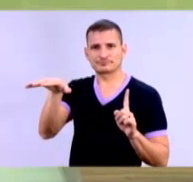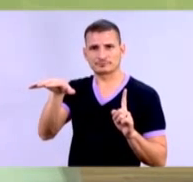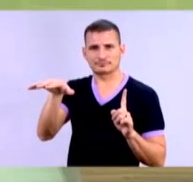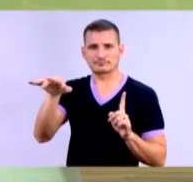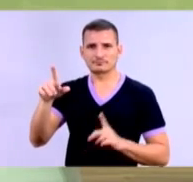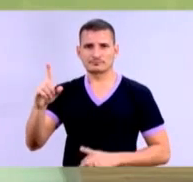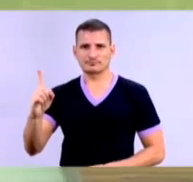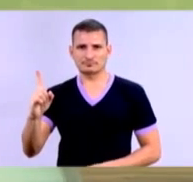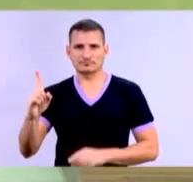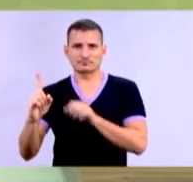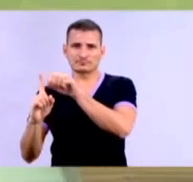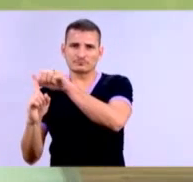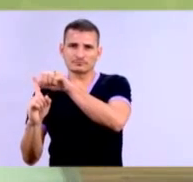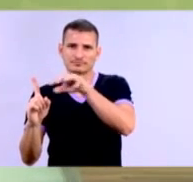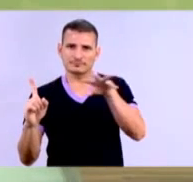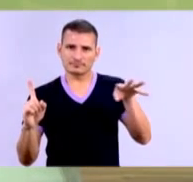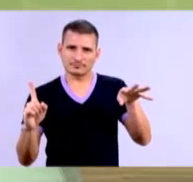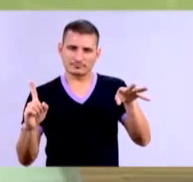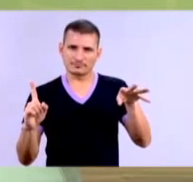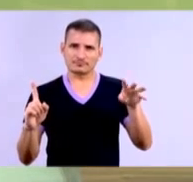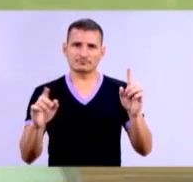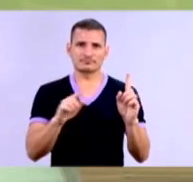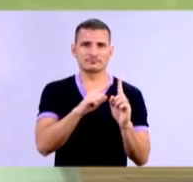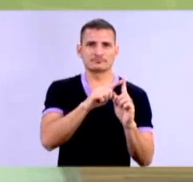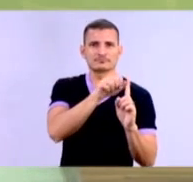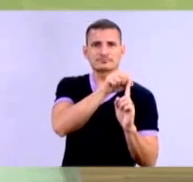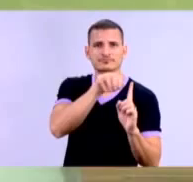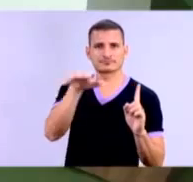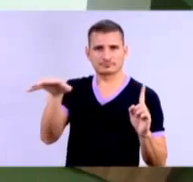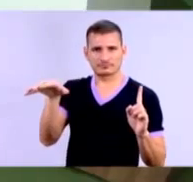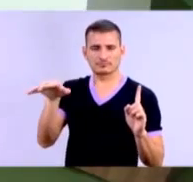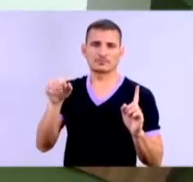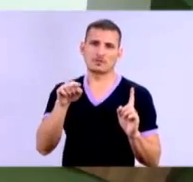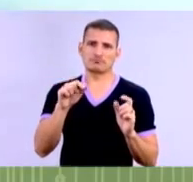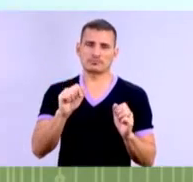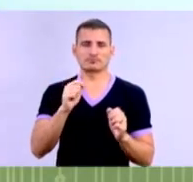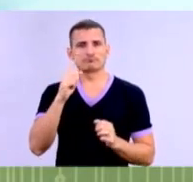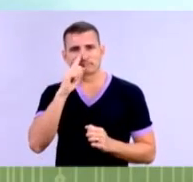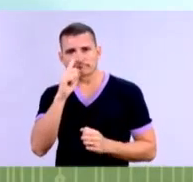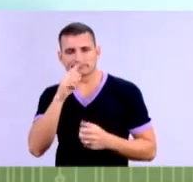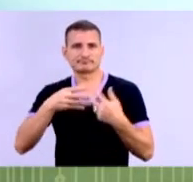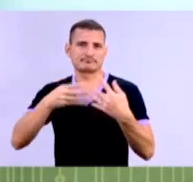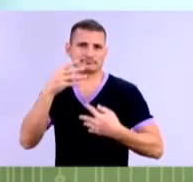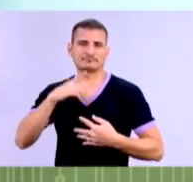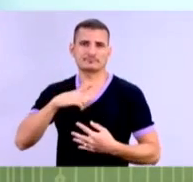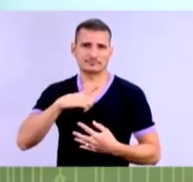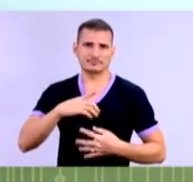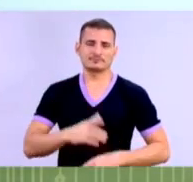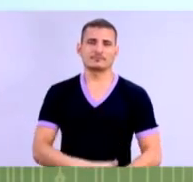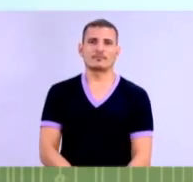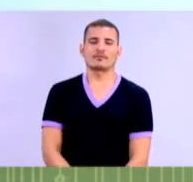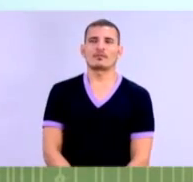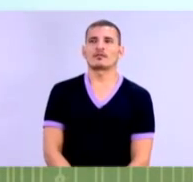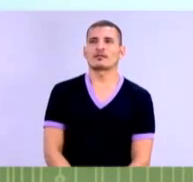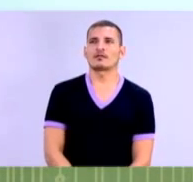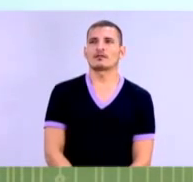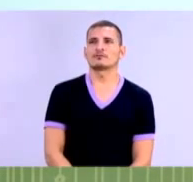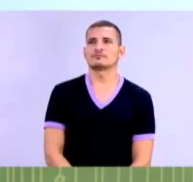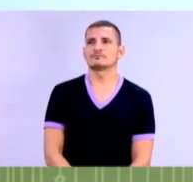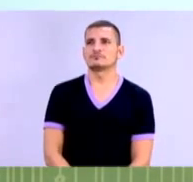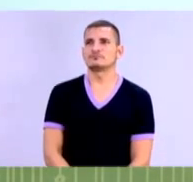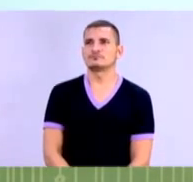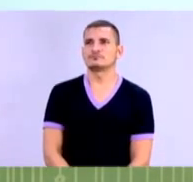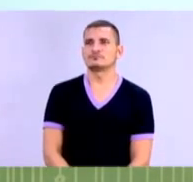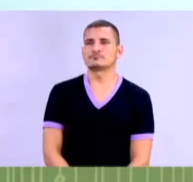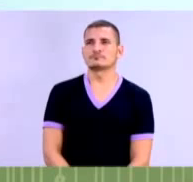ponto específico e ele pode sofrer interferências. Legal, acho que sintetizou bem e trouxe aí a